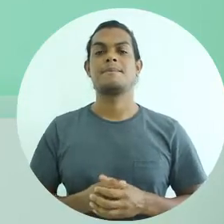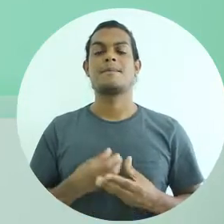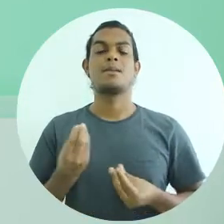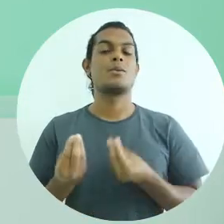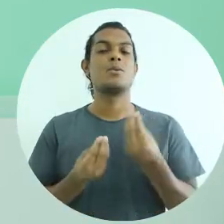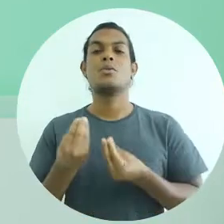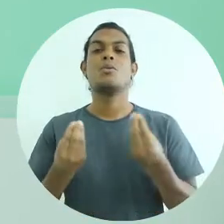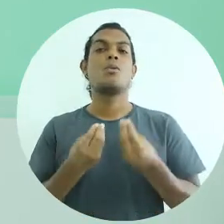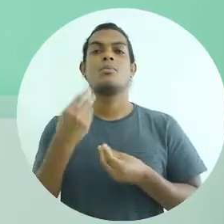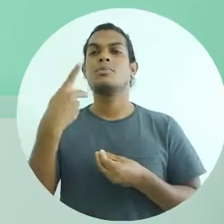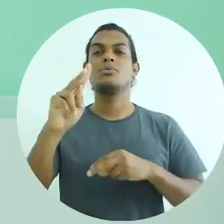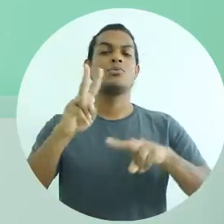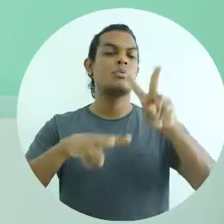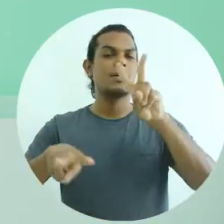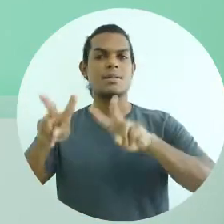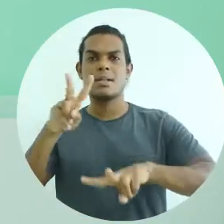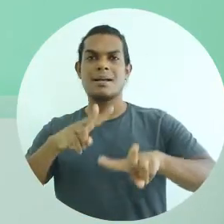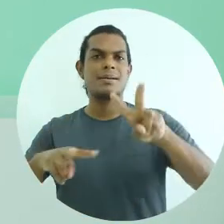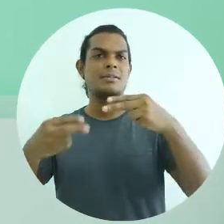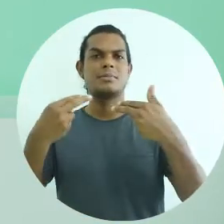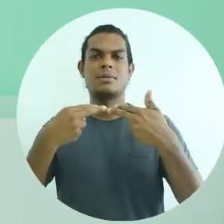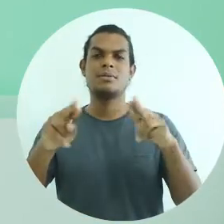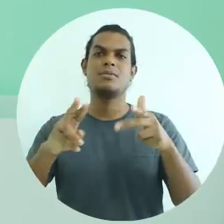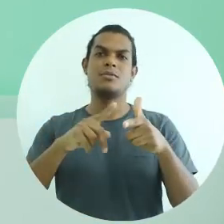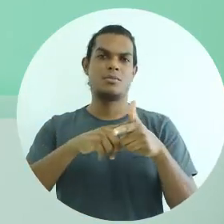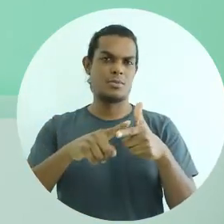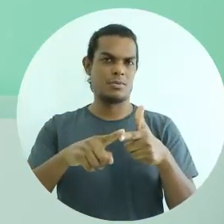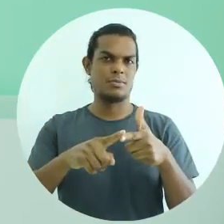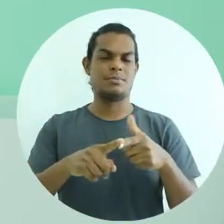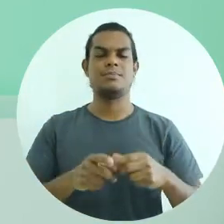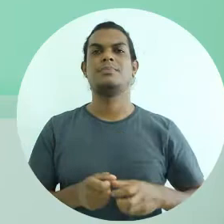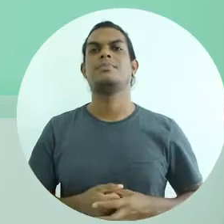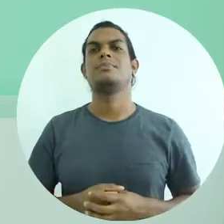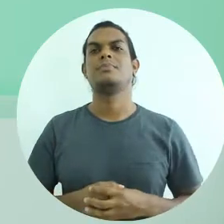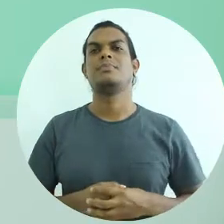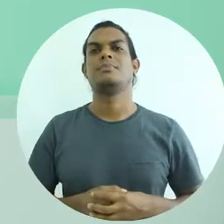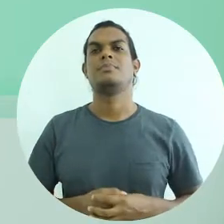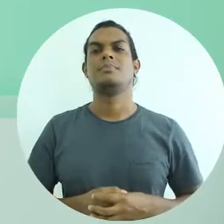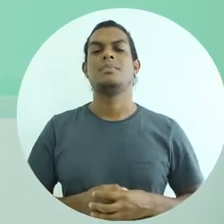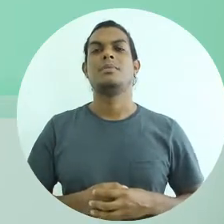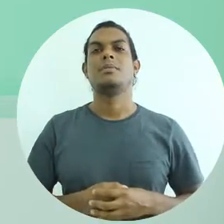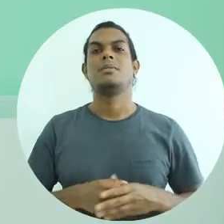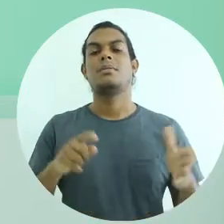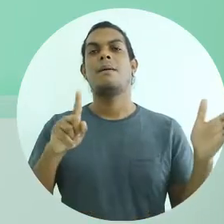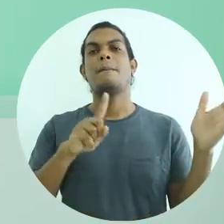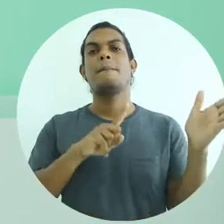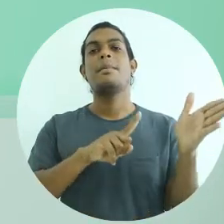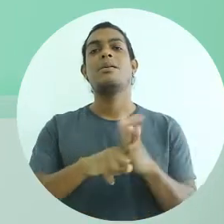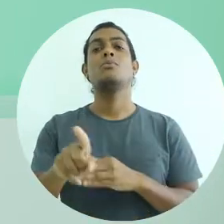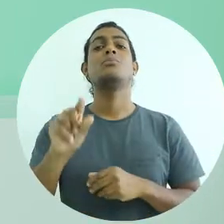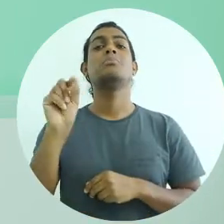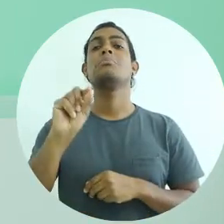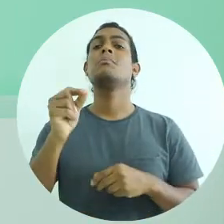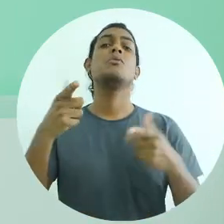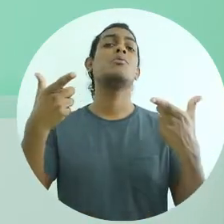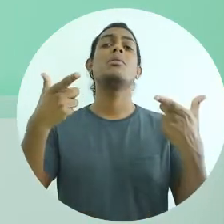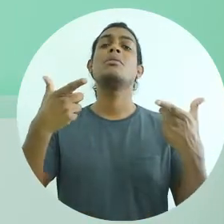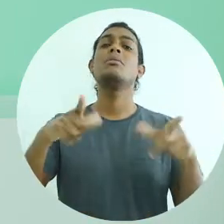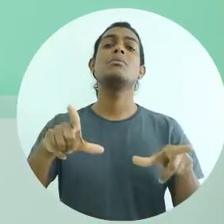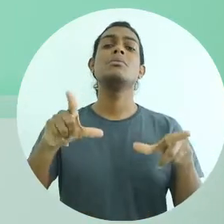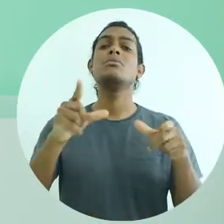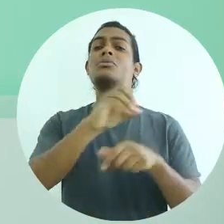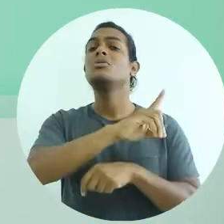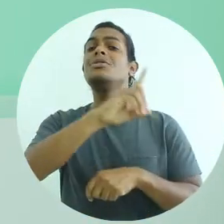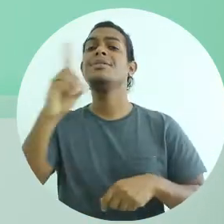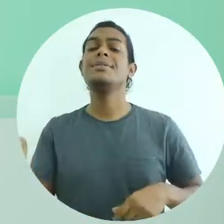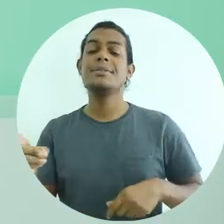o quê que é necessário para você resolver esse problema? Na pergunta quando, ele pede uma